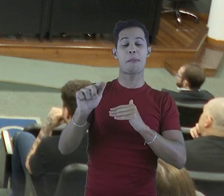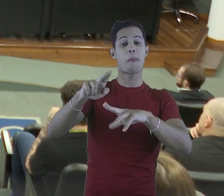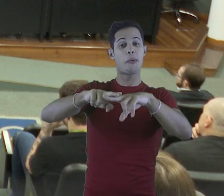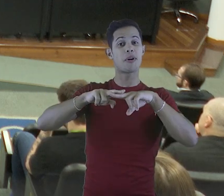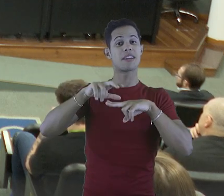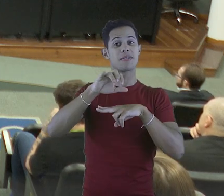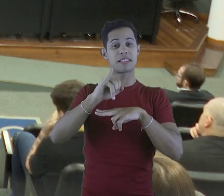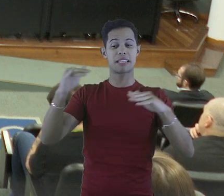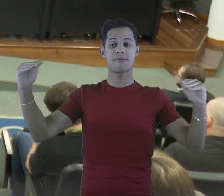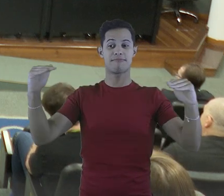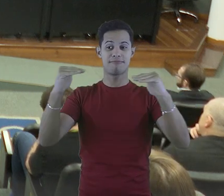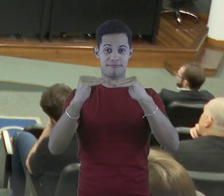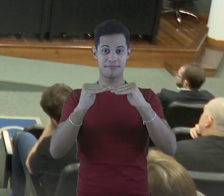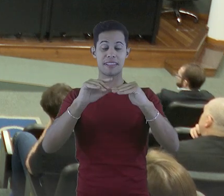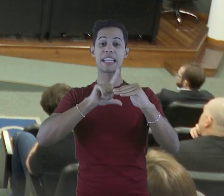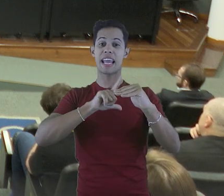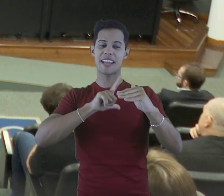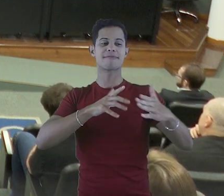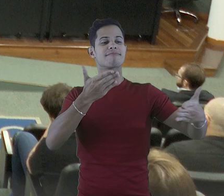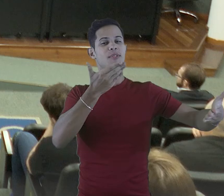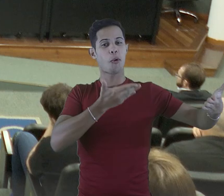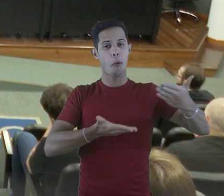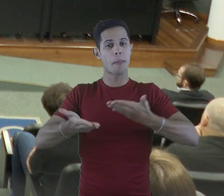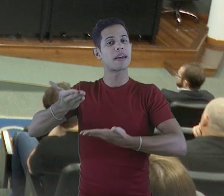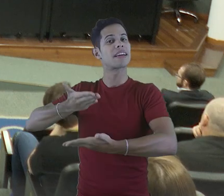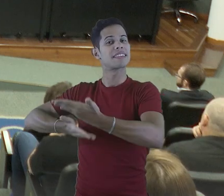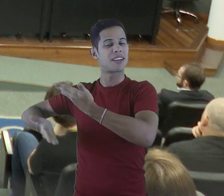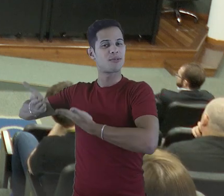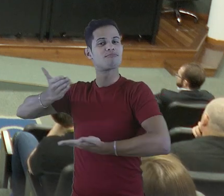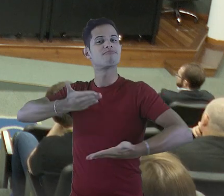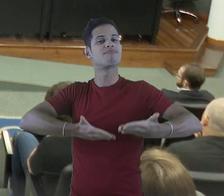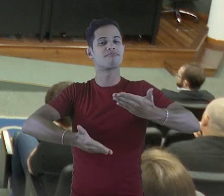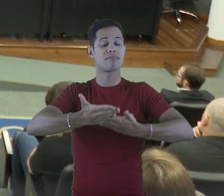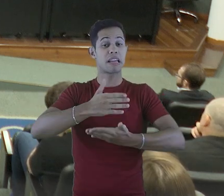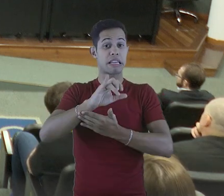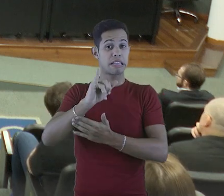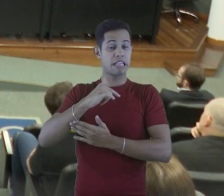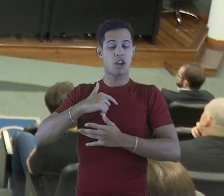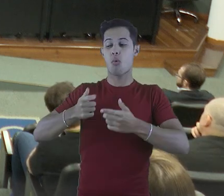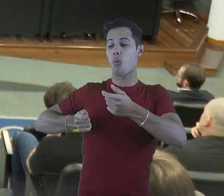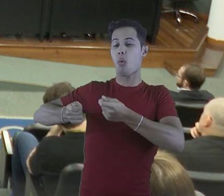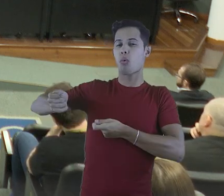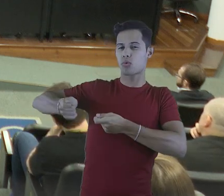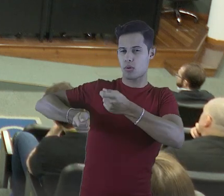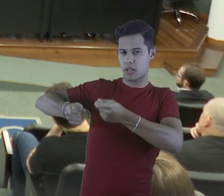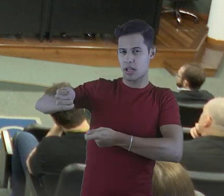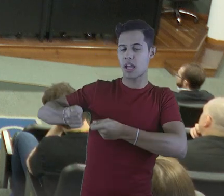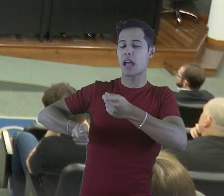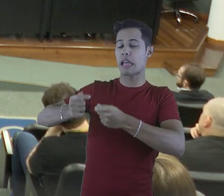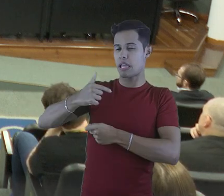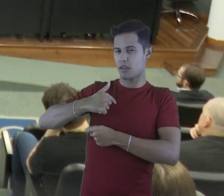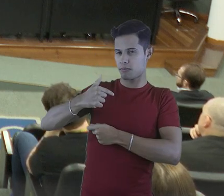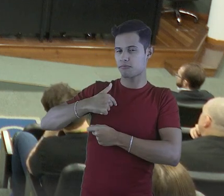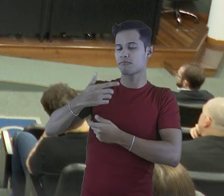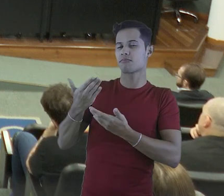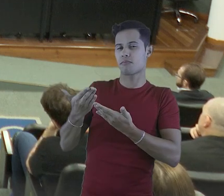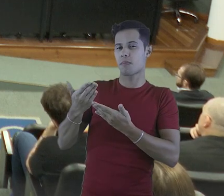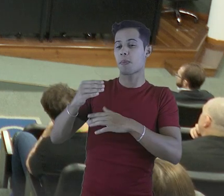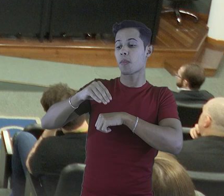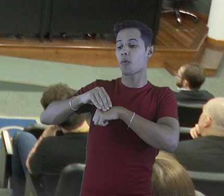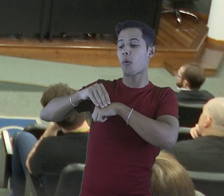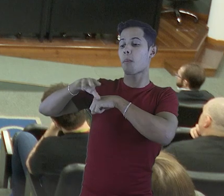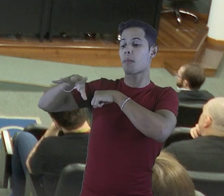há cooperação concordam e se há cooperação e eu sou controlador e eu vou